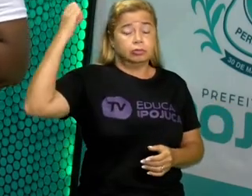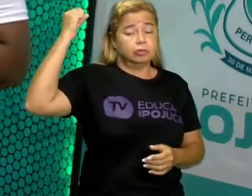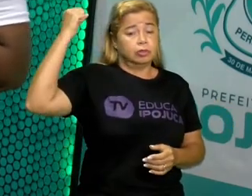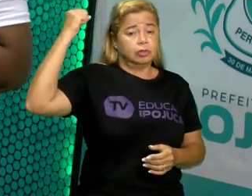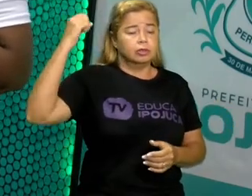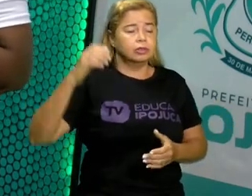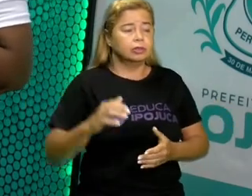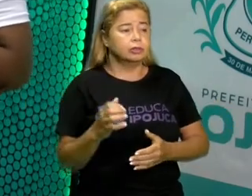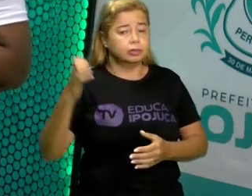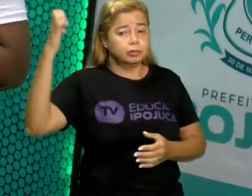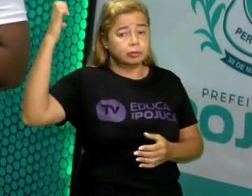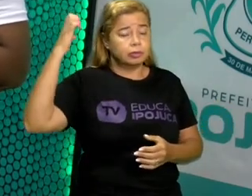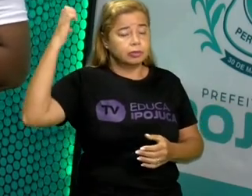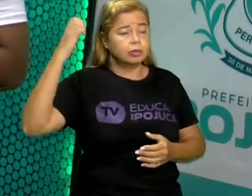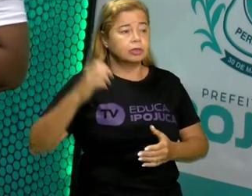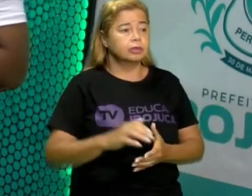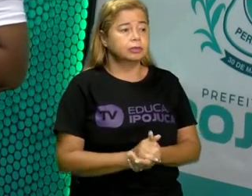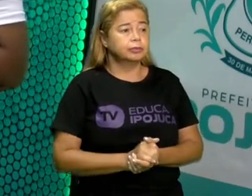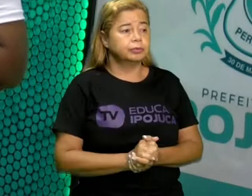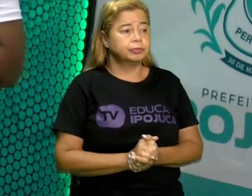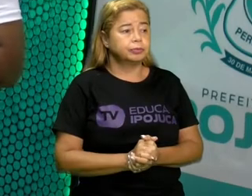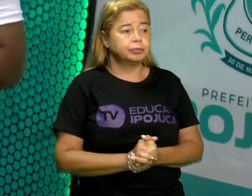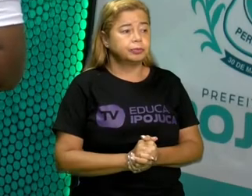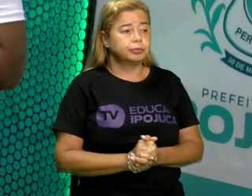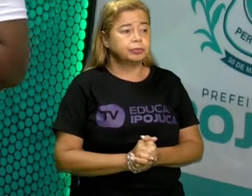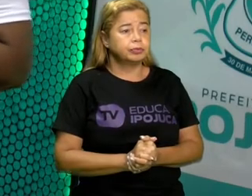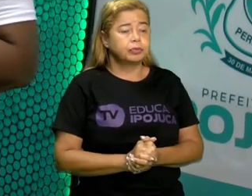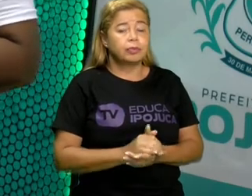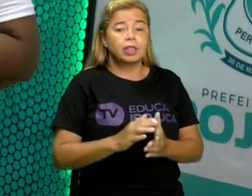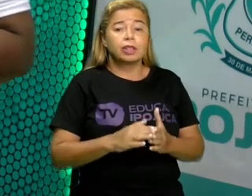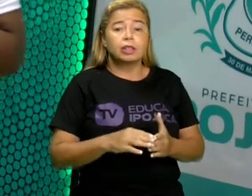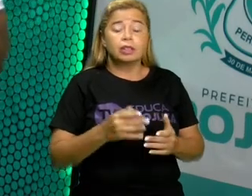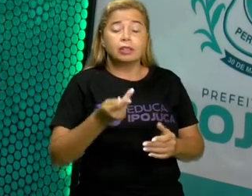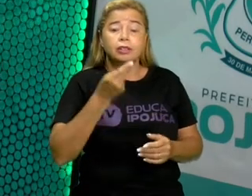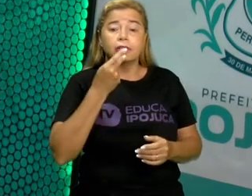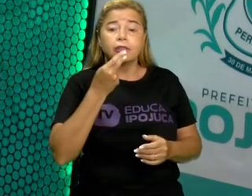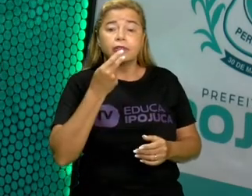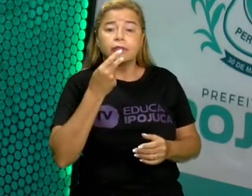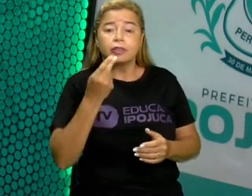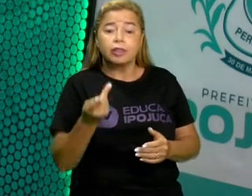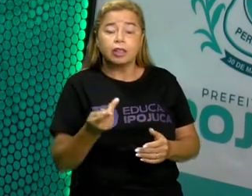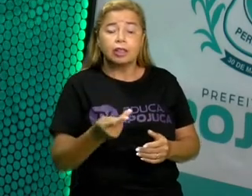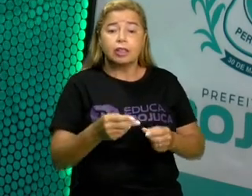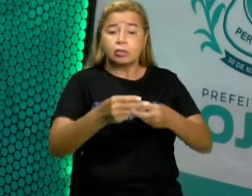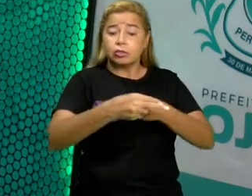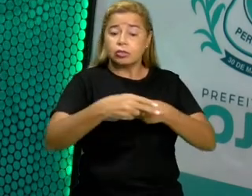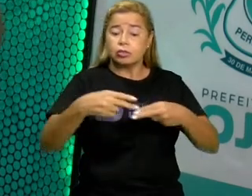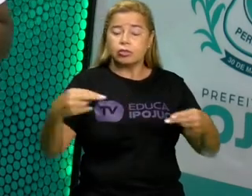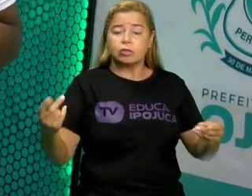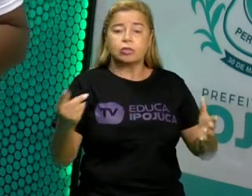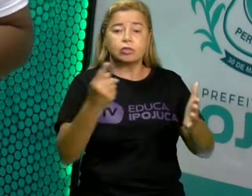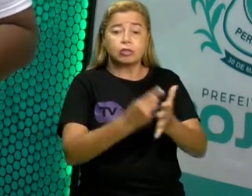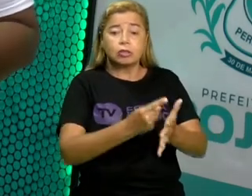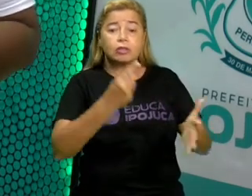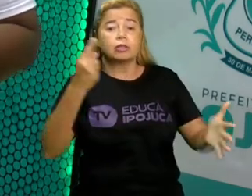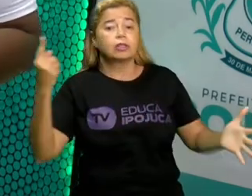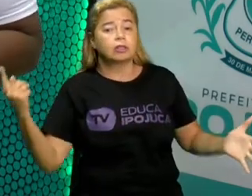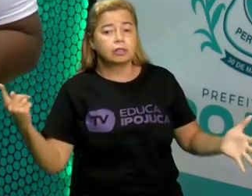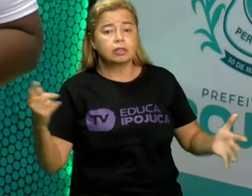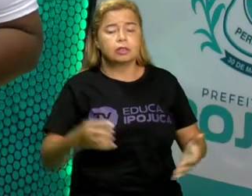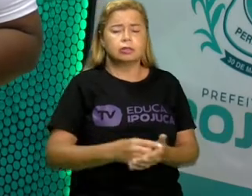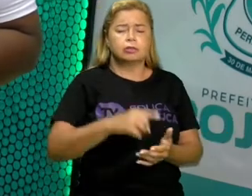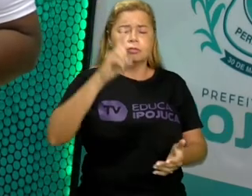rádio bom então ele é pois ele conta Fatos e acontecimentos do nosso